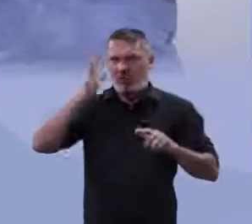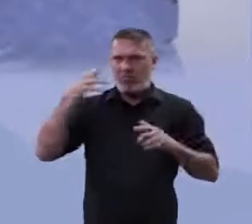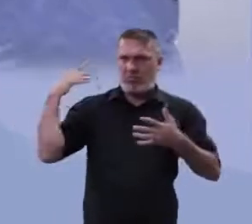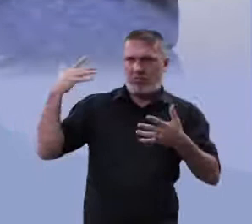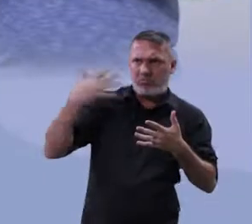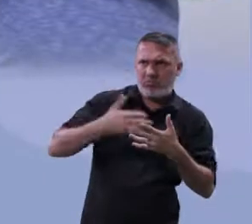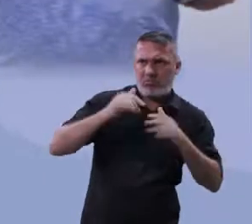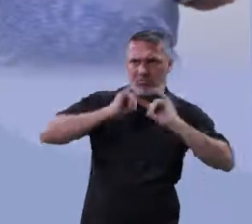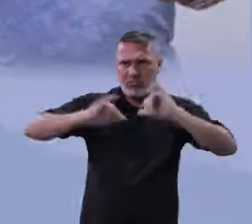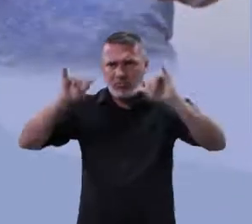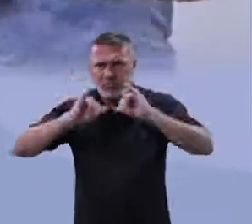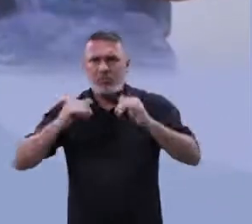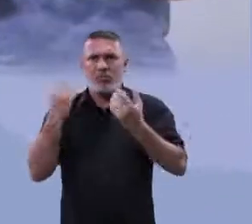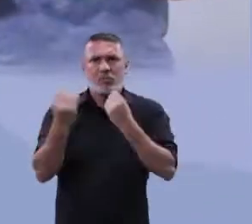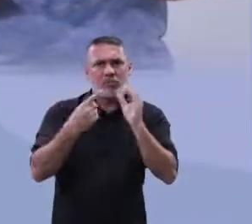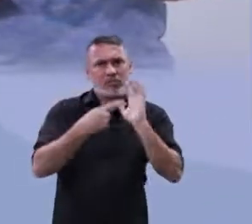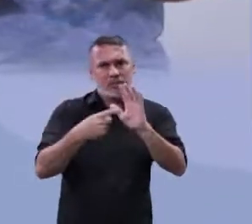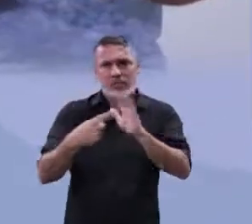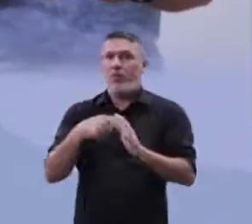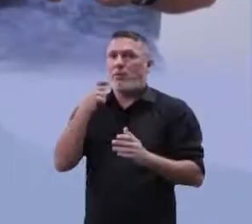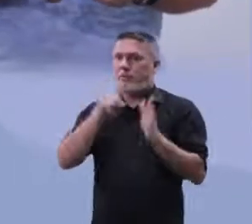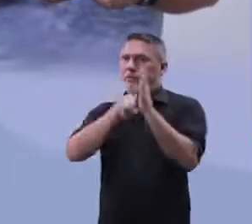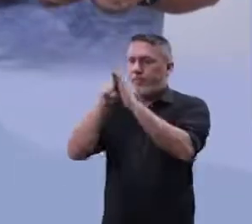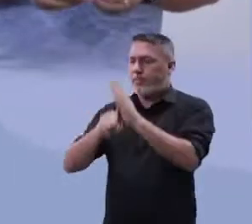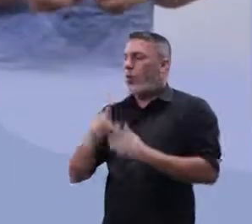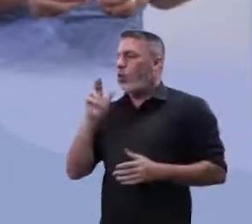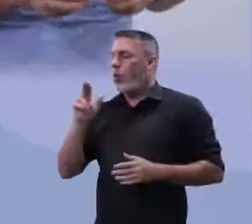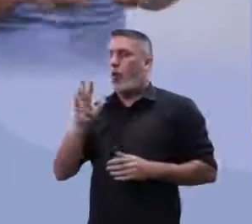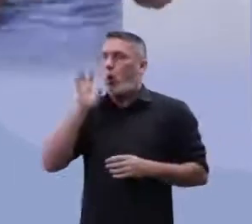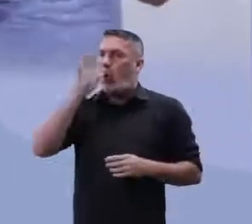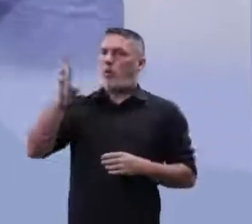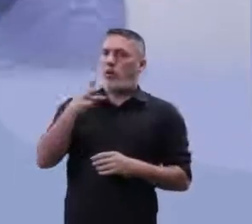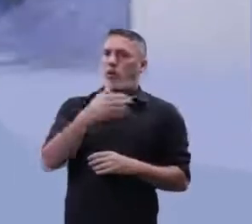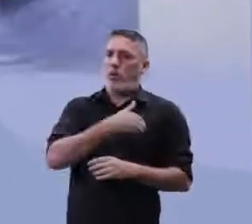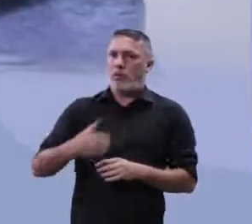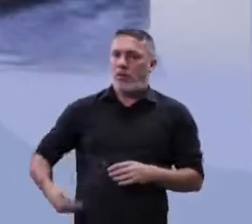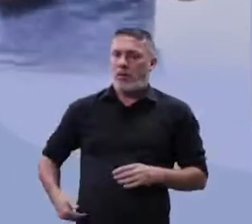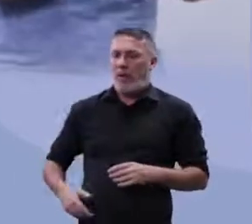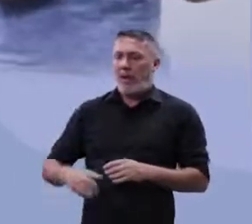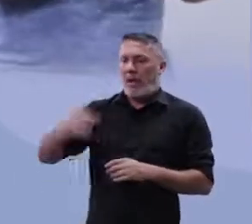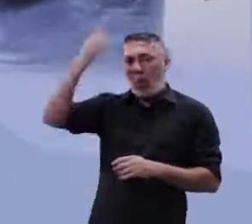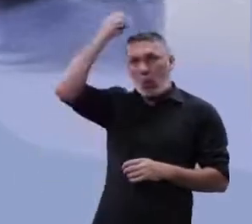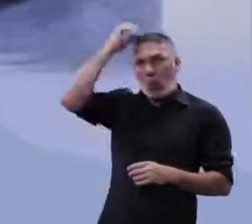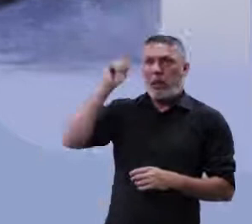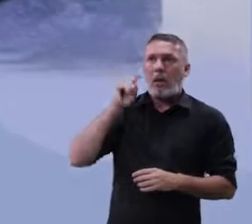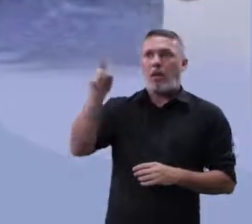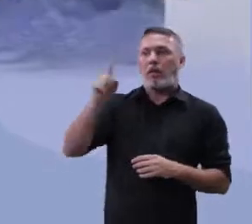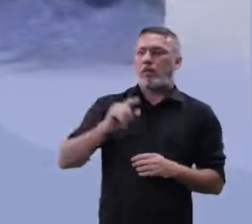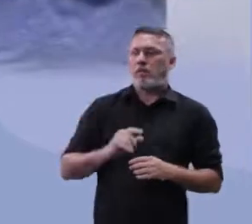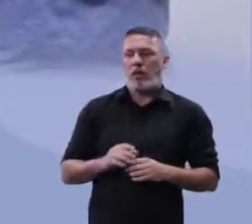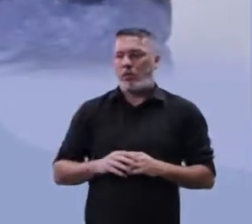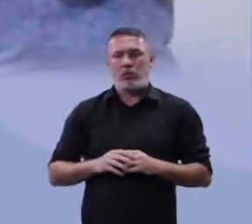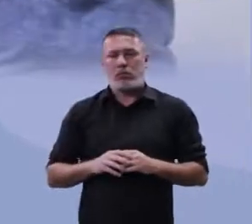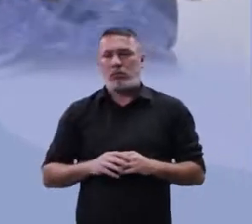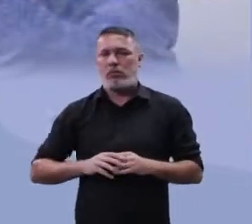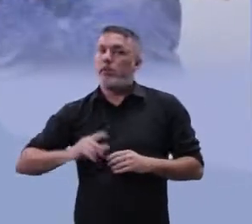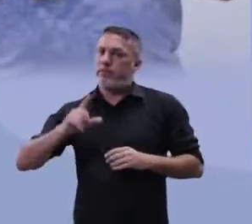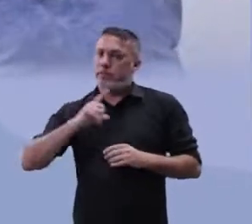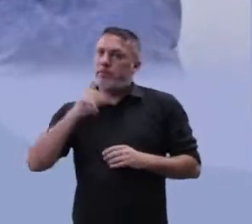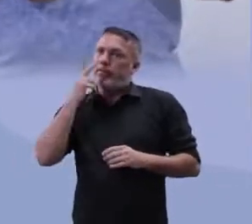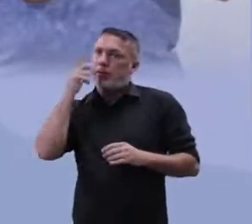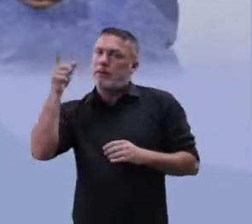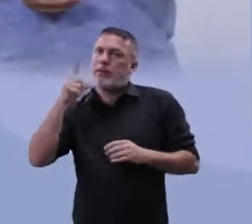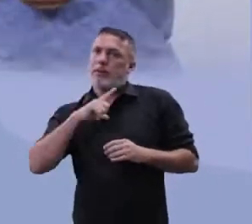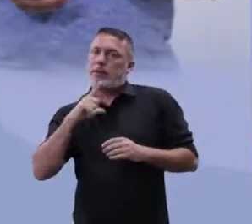alguma campanha? Porque aí você tem que procurar um erro. Não é jogar a culpa no governo. Ele é o culpado. Não, mas há